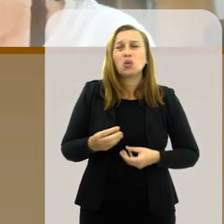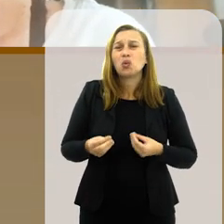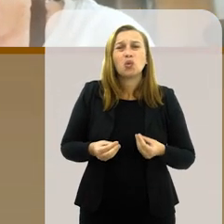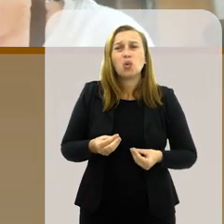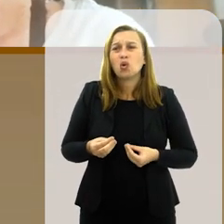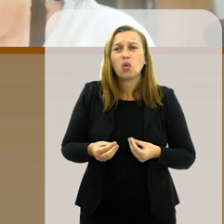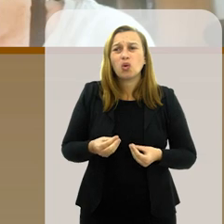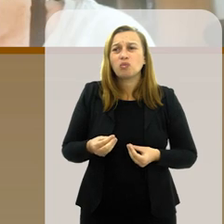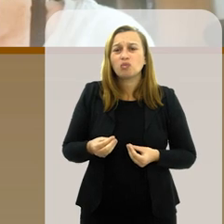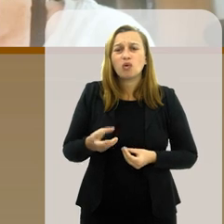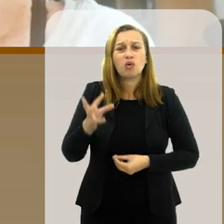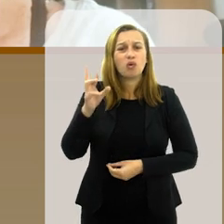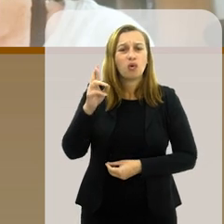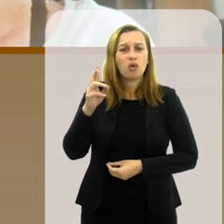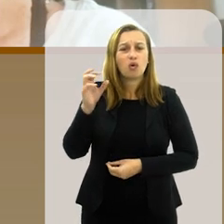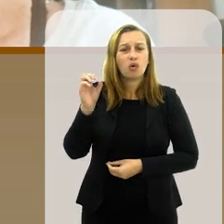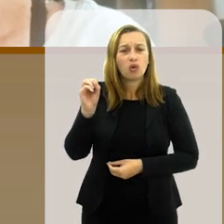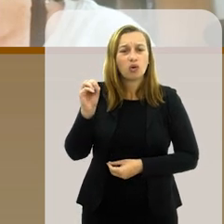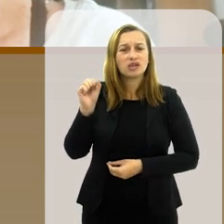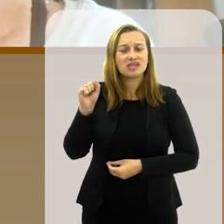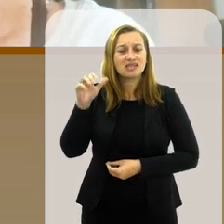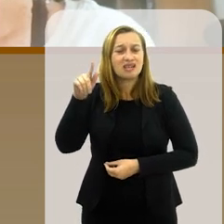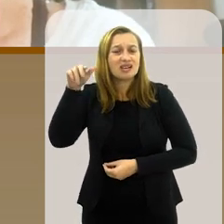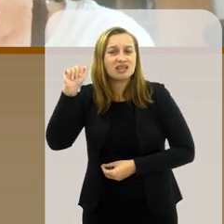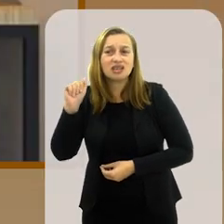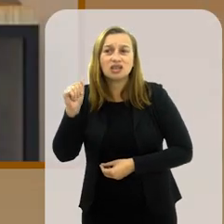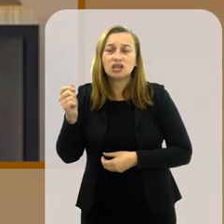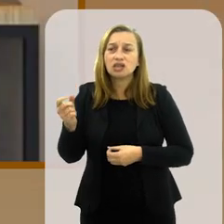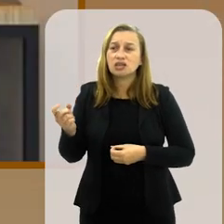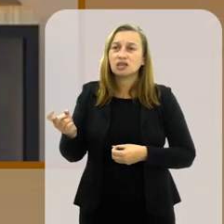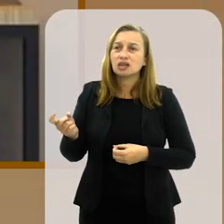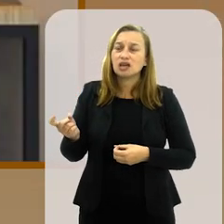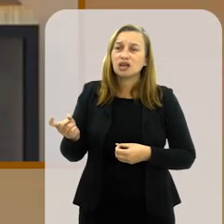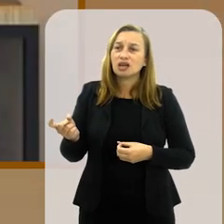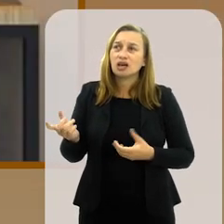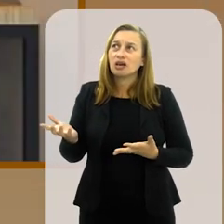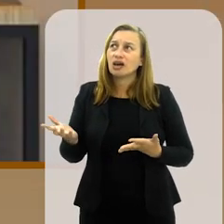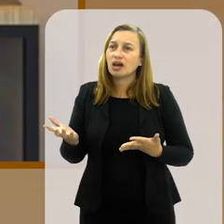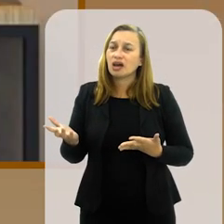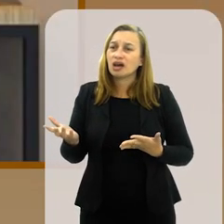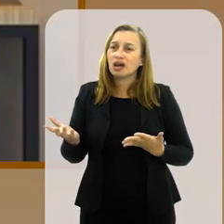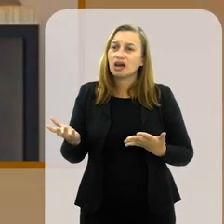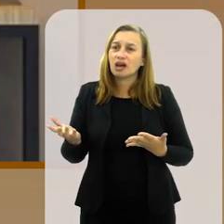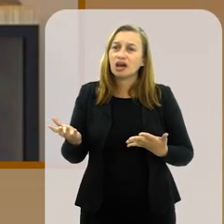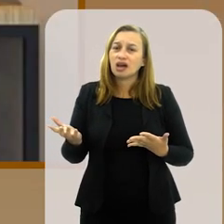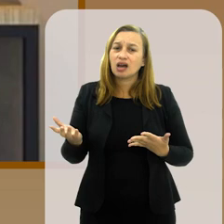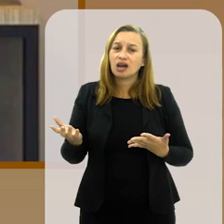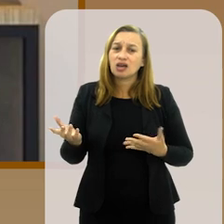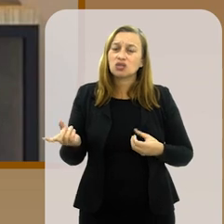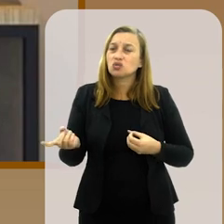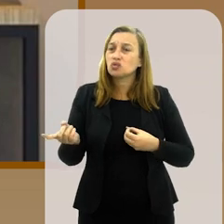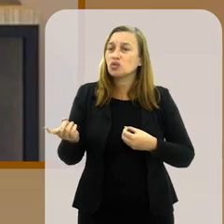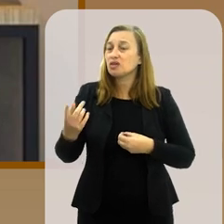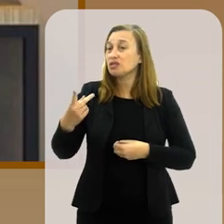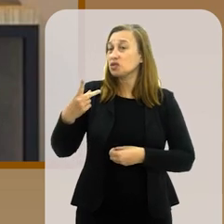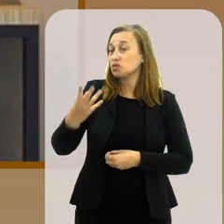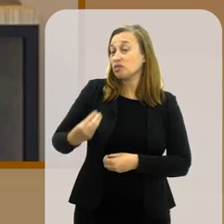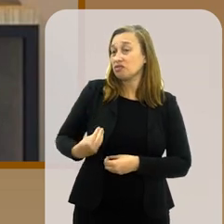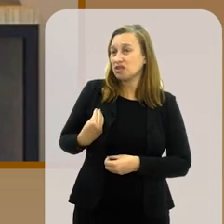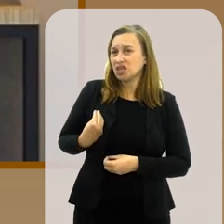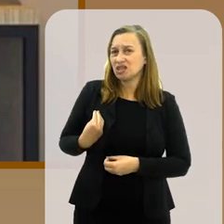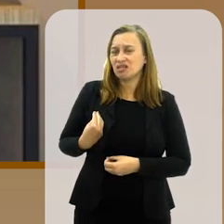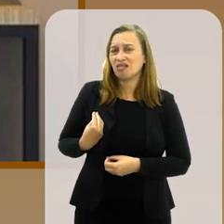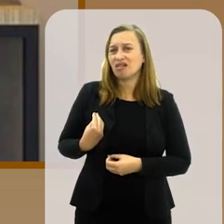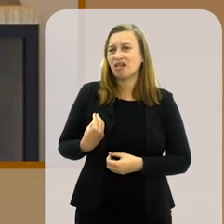E como tem sido, Rosiana, desde então a sua recuperação, né? Claro,